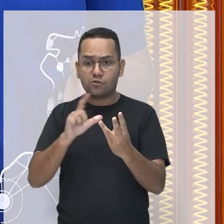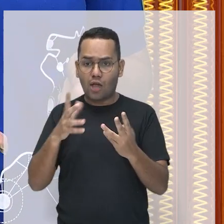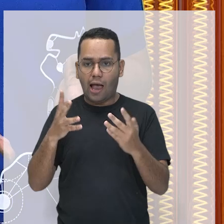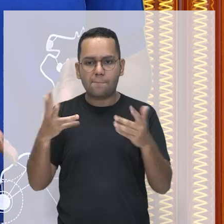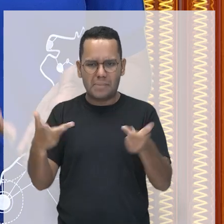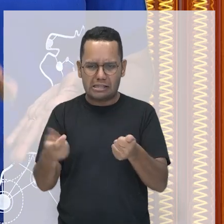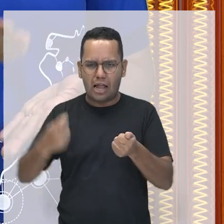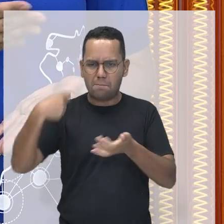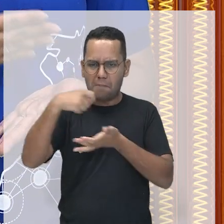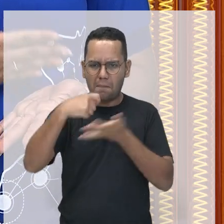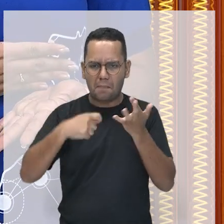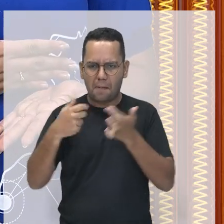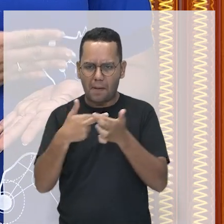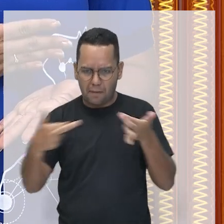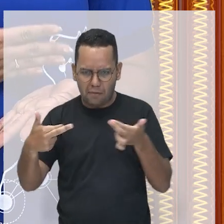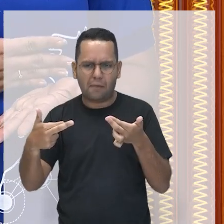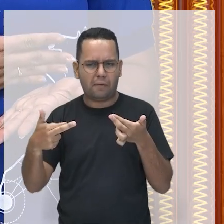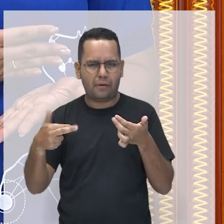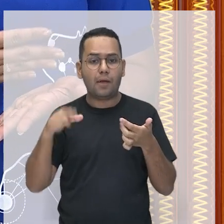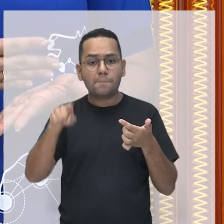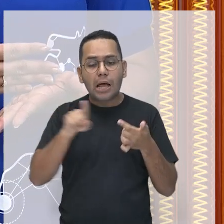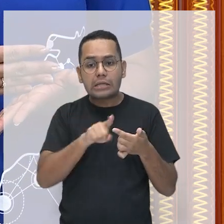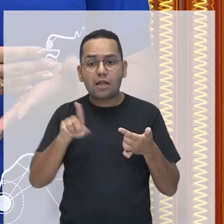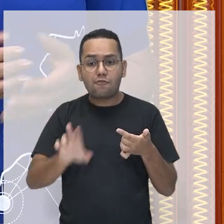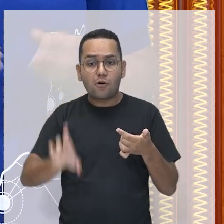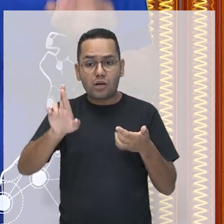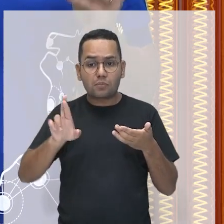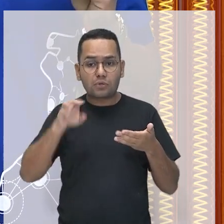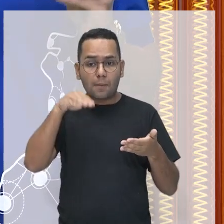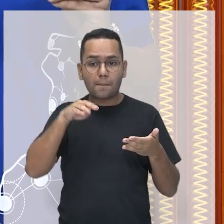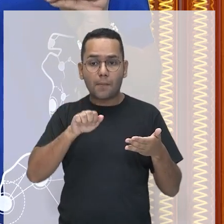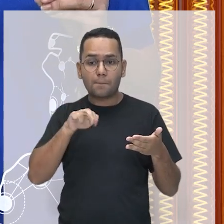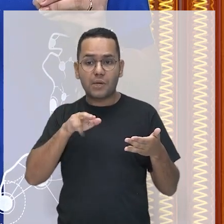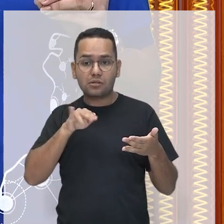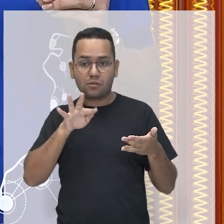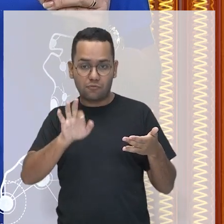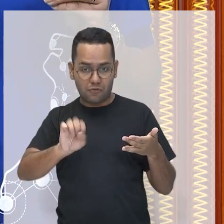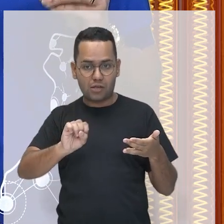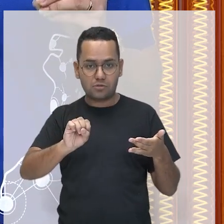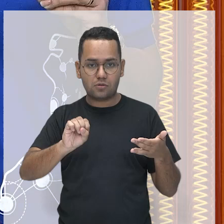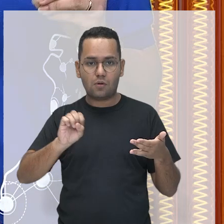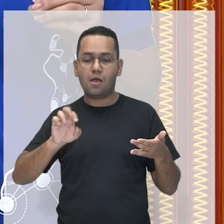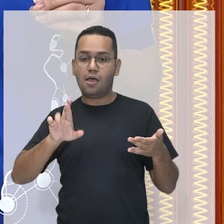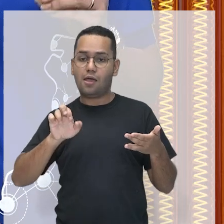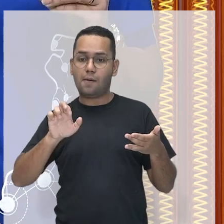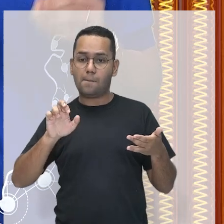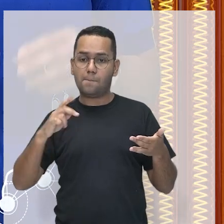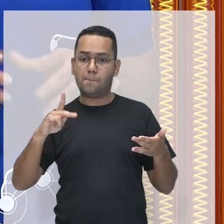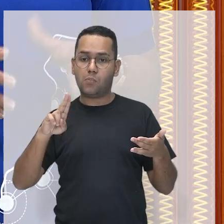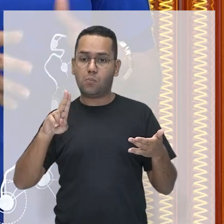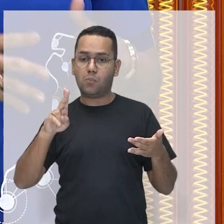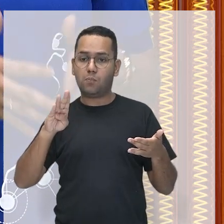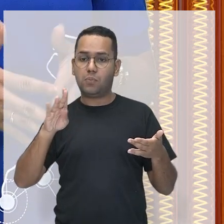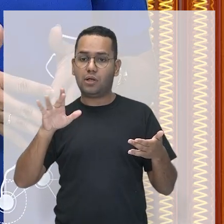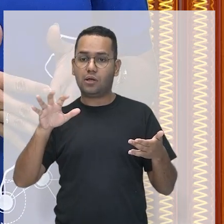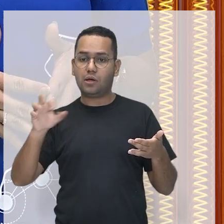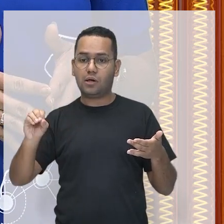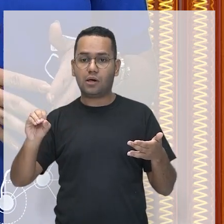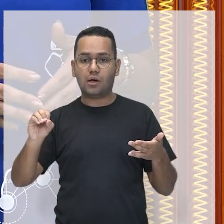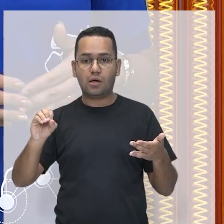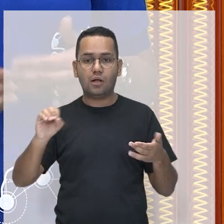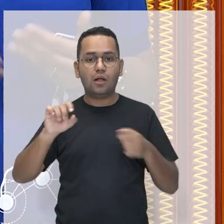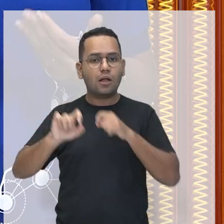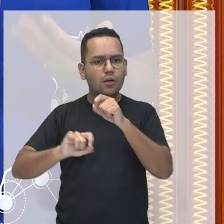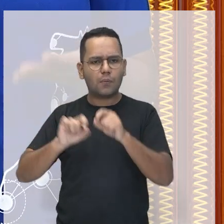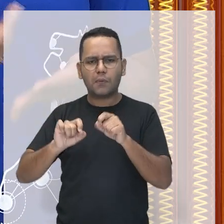Manifesto Republicano de 1870. Esta data, né, também coincide com o fim da Guerra do